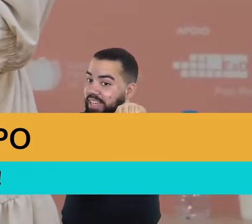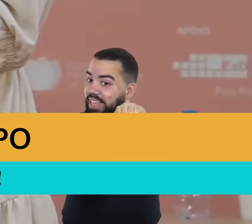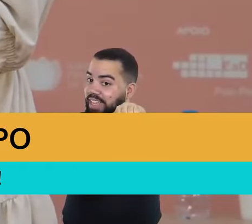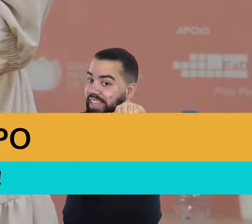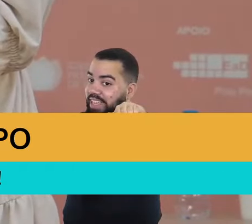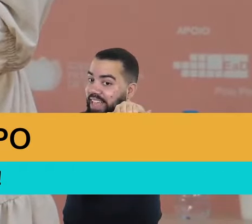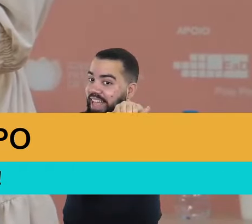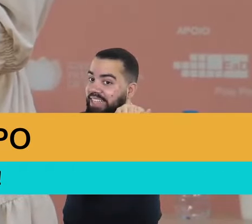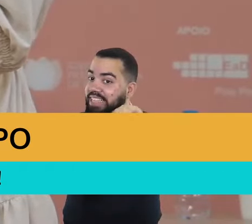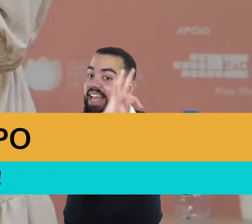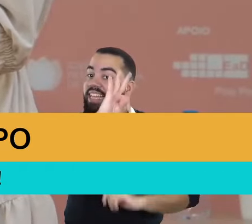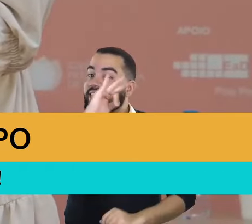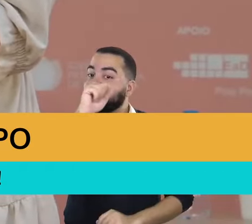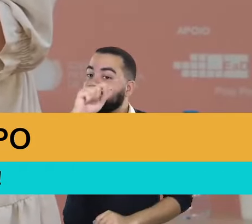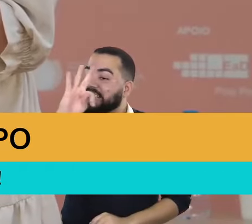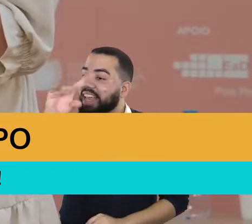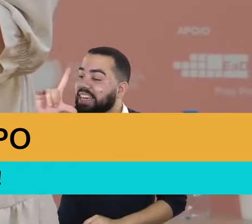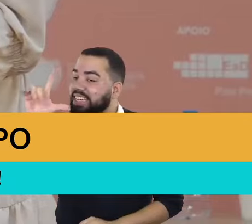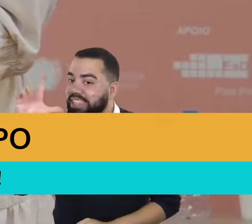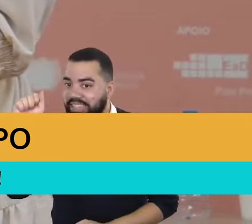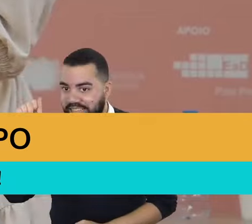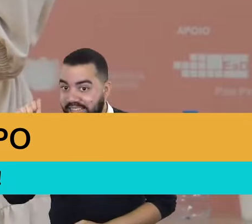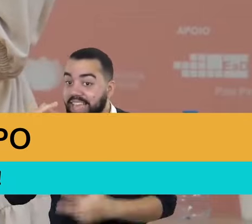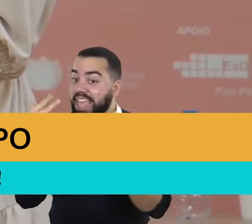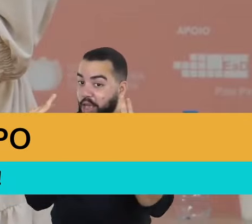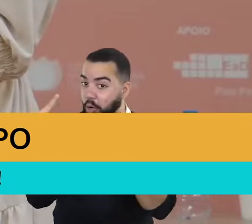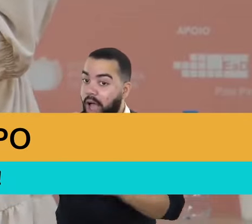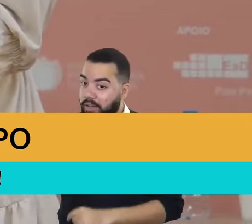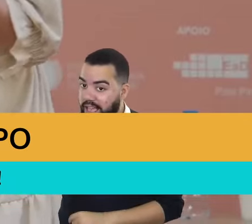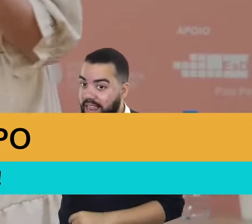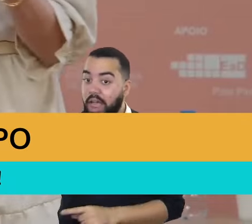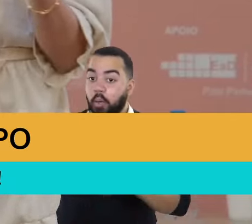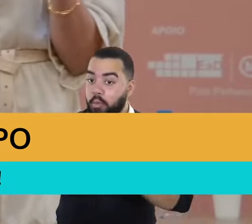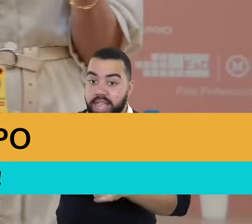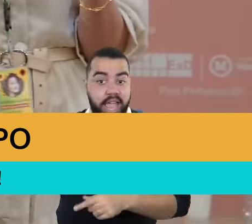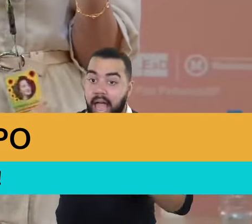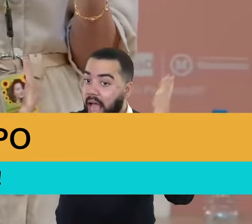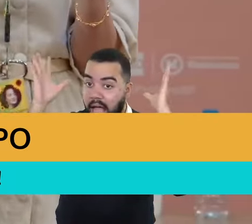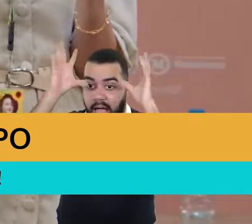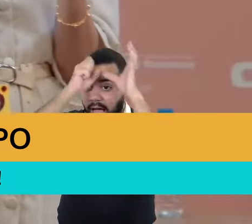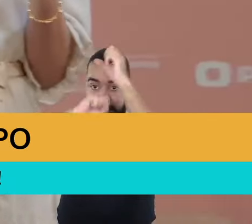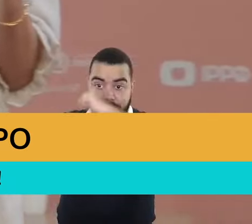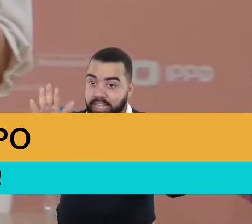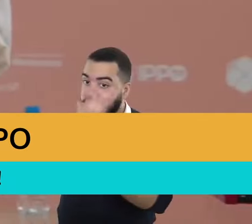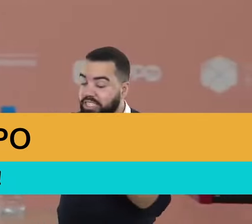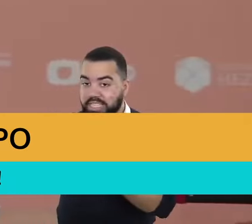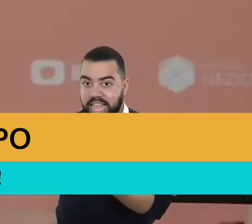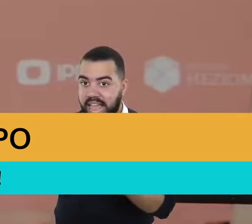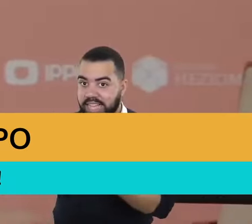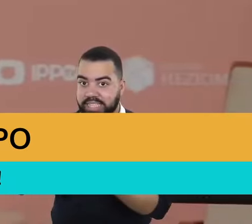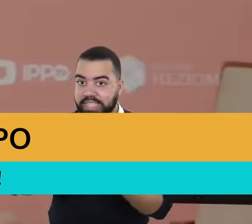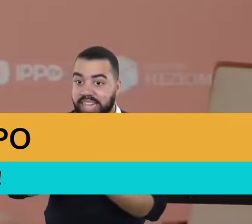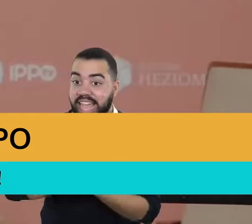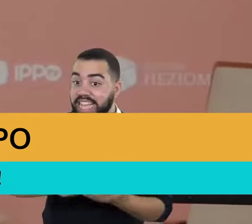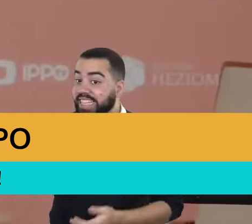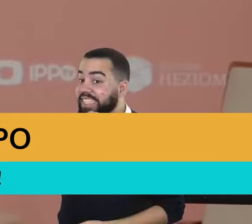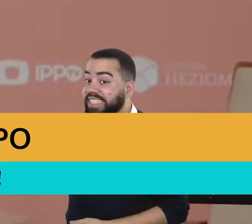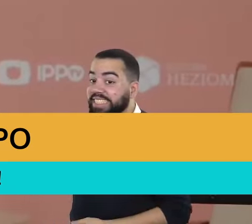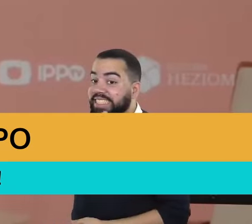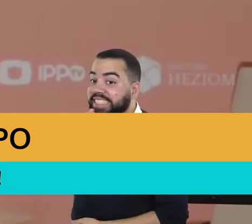meio da tartaruga. É a Thalita, porque a Thalita não aprende. E todo mundo que não aprender, não fizer a lição, vai